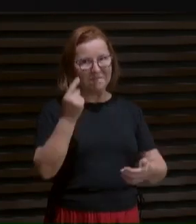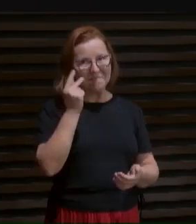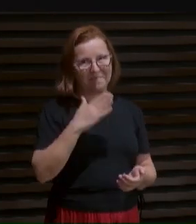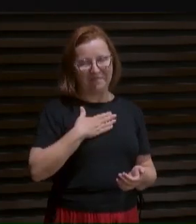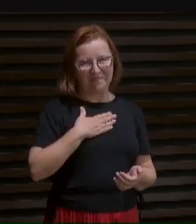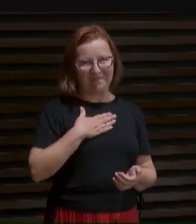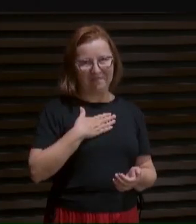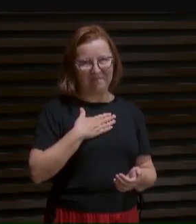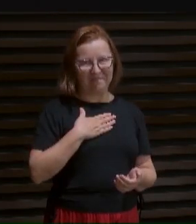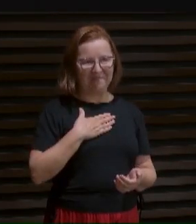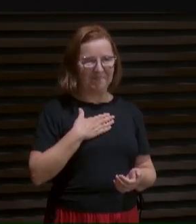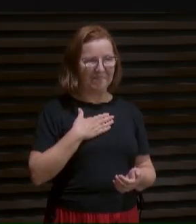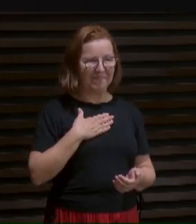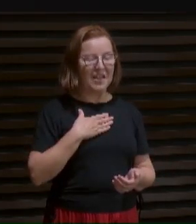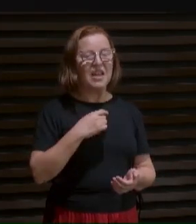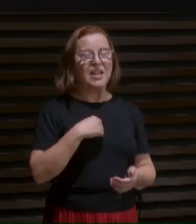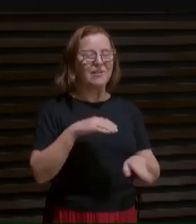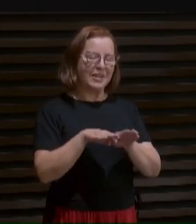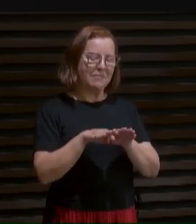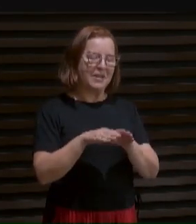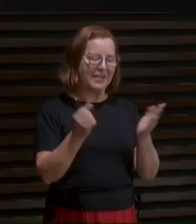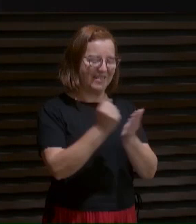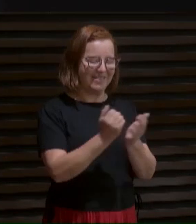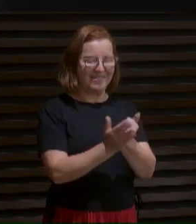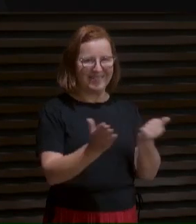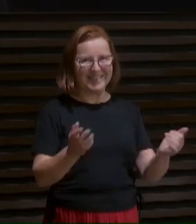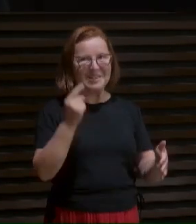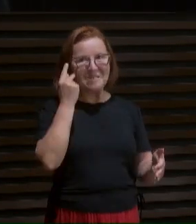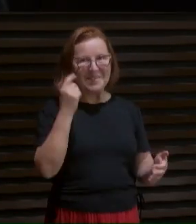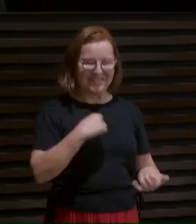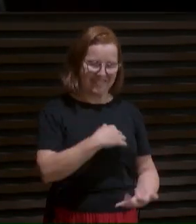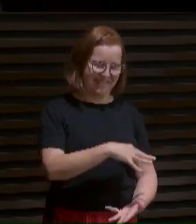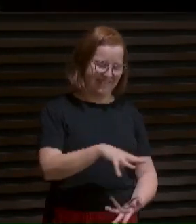mim, mas eu também estou crucificado para o mundo.